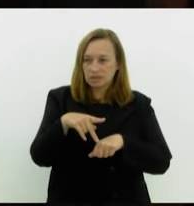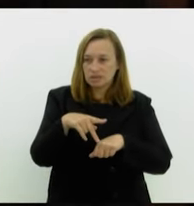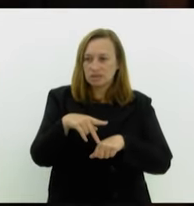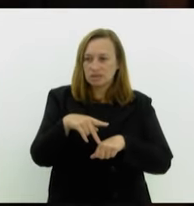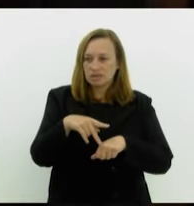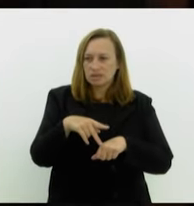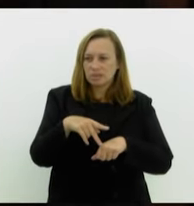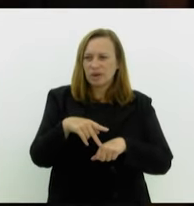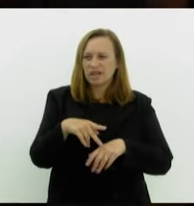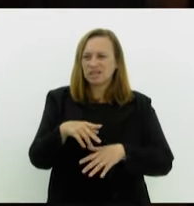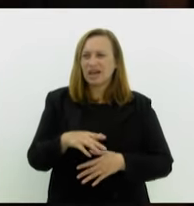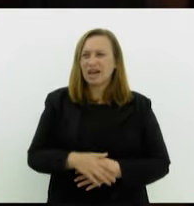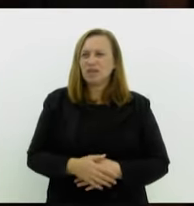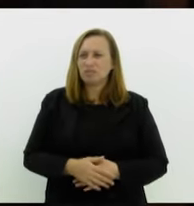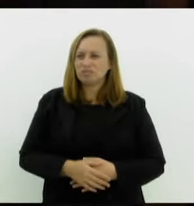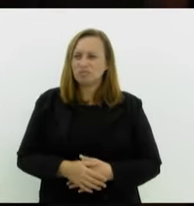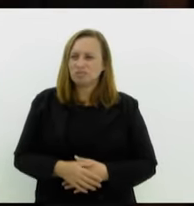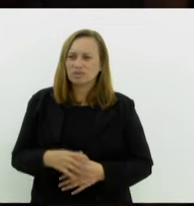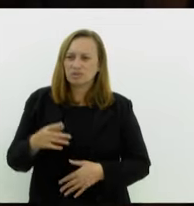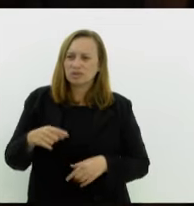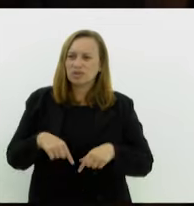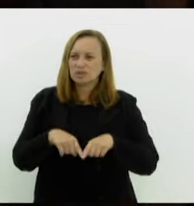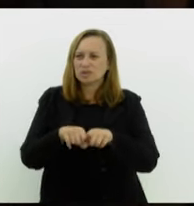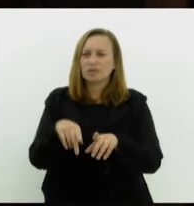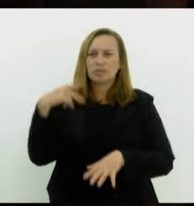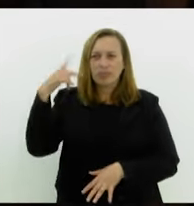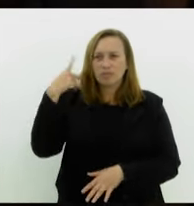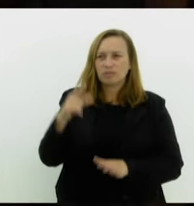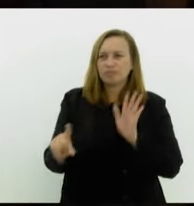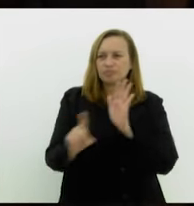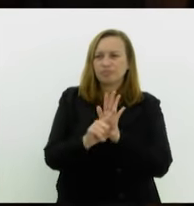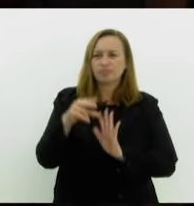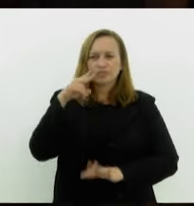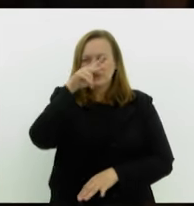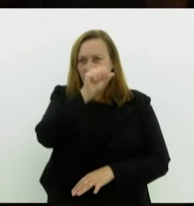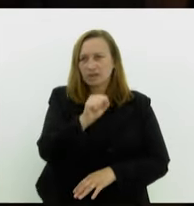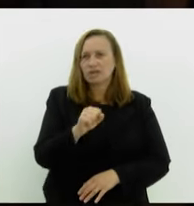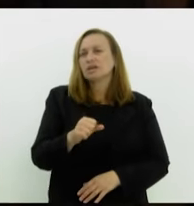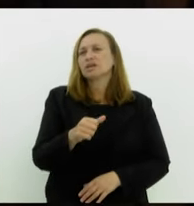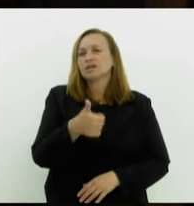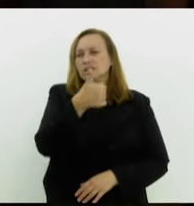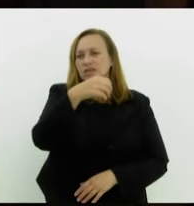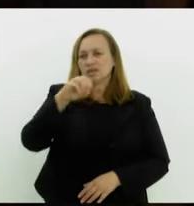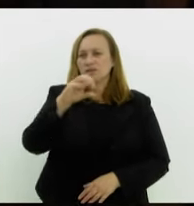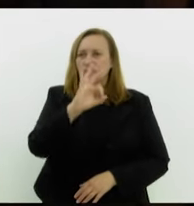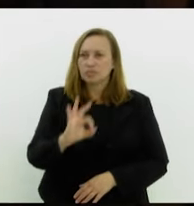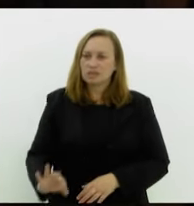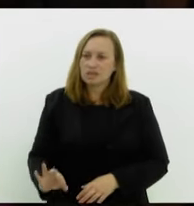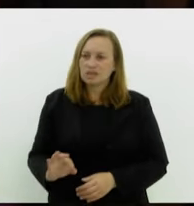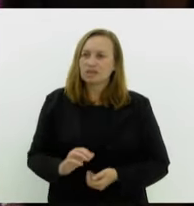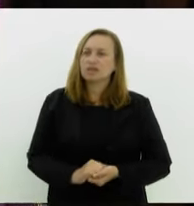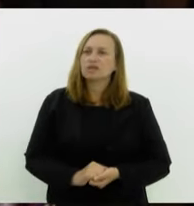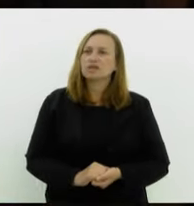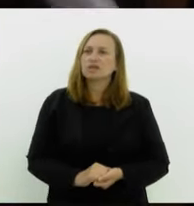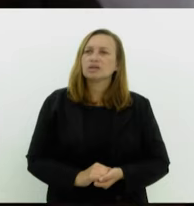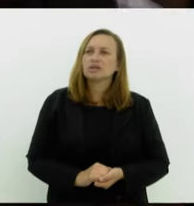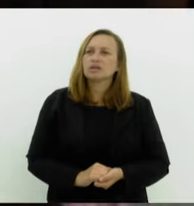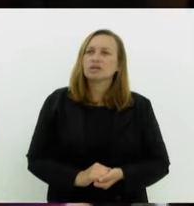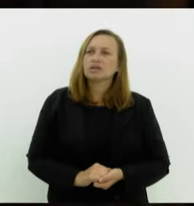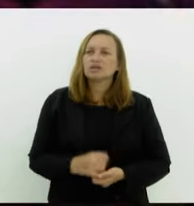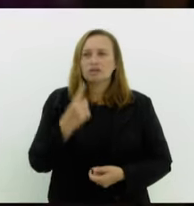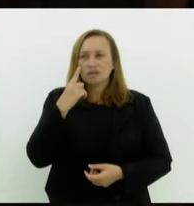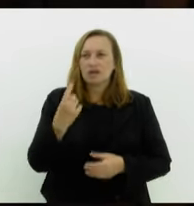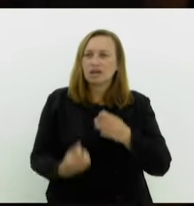de lei só tem 19% de mulheres nas companhias e aí a gente percebe que a